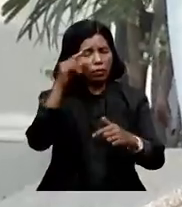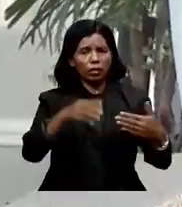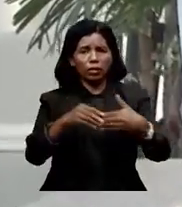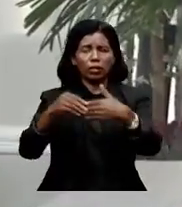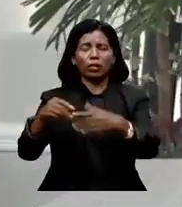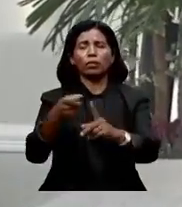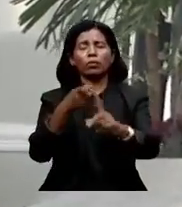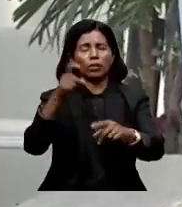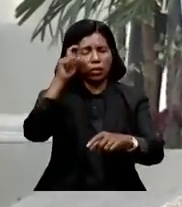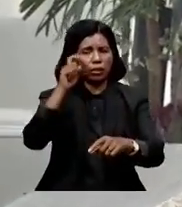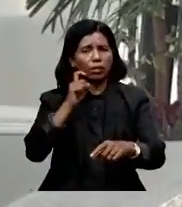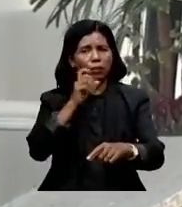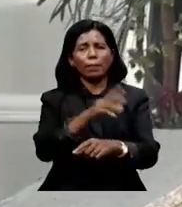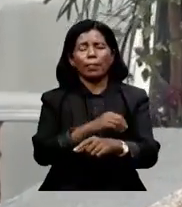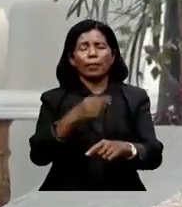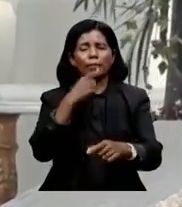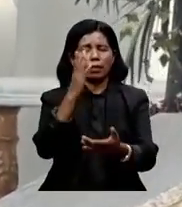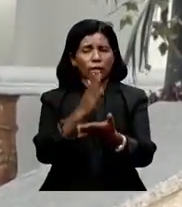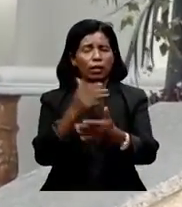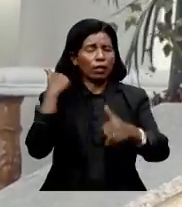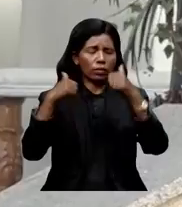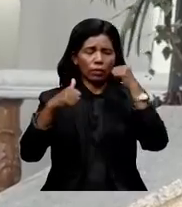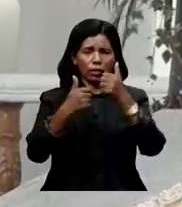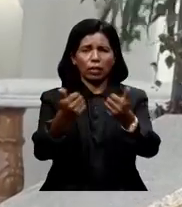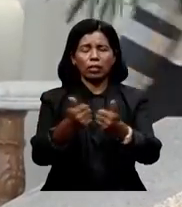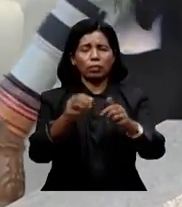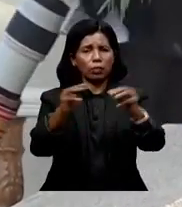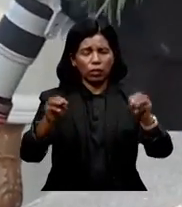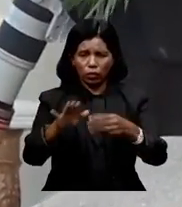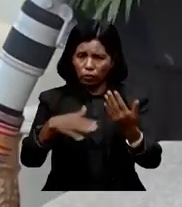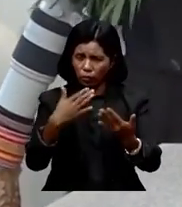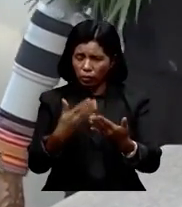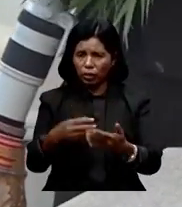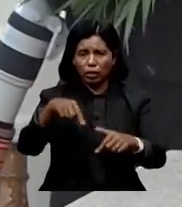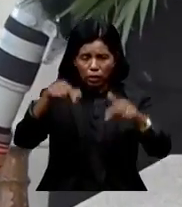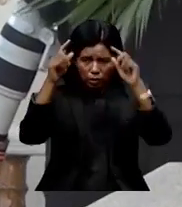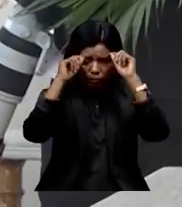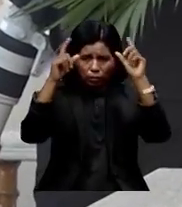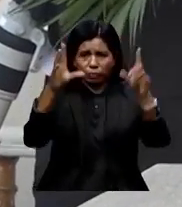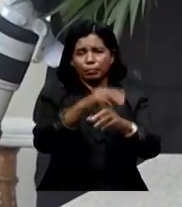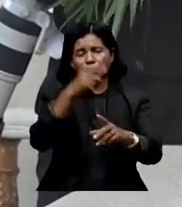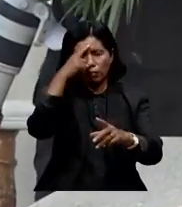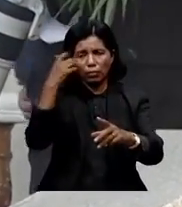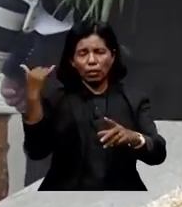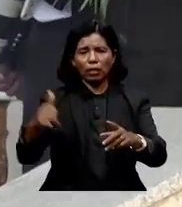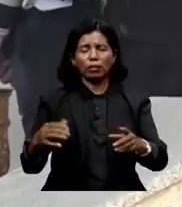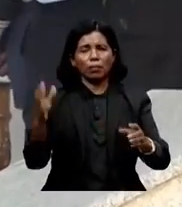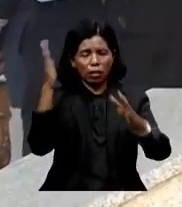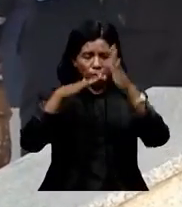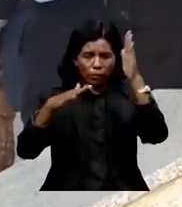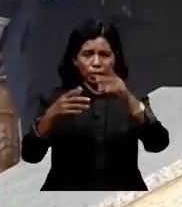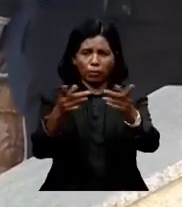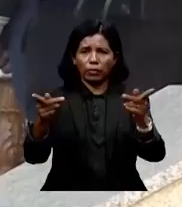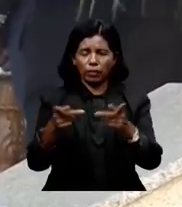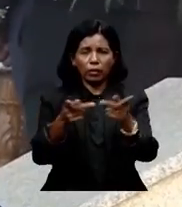que relaciona na Guzmão, suspende a atividade de artes marciais no rituais, na existe e Timor-Leste, também sempre cria conflito e a